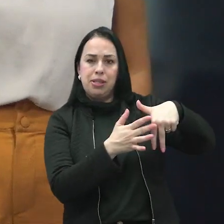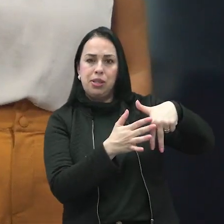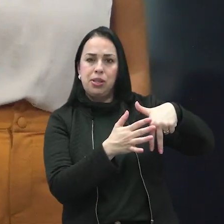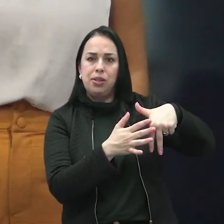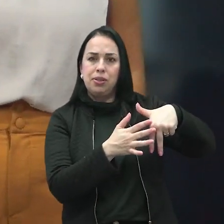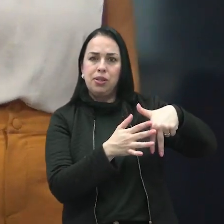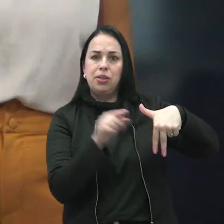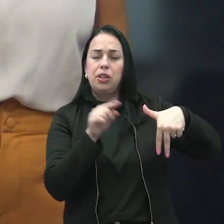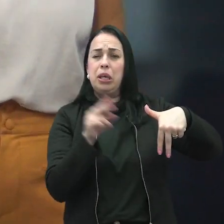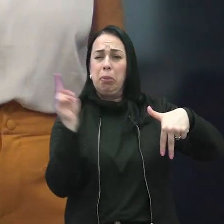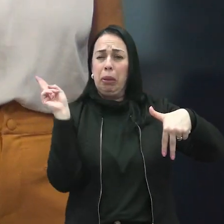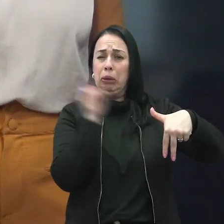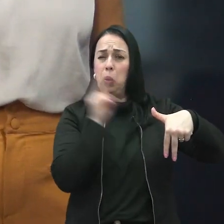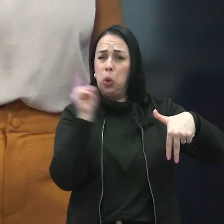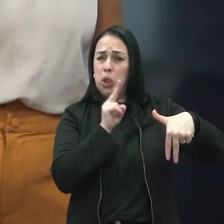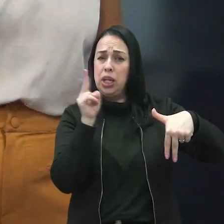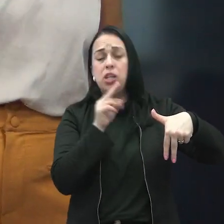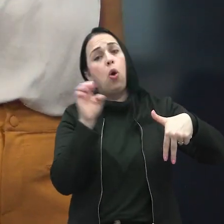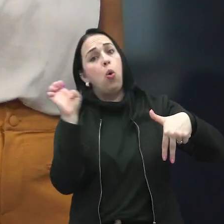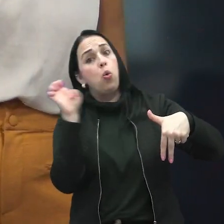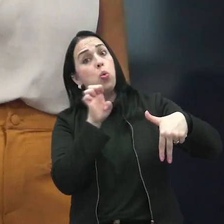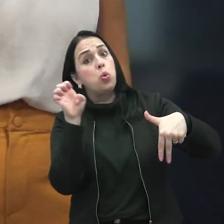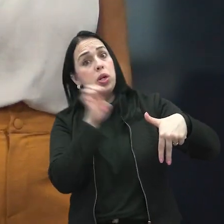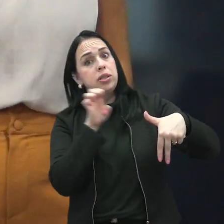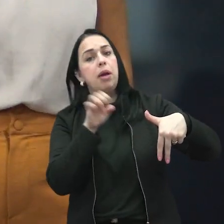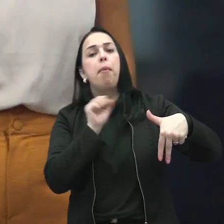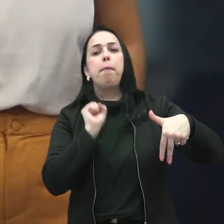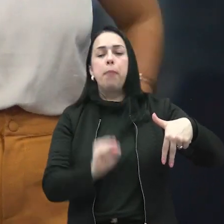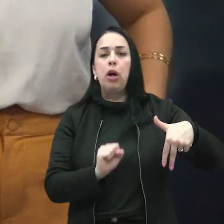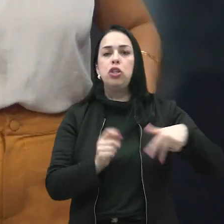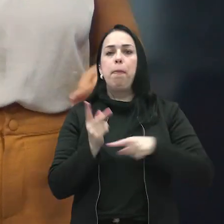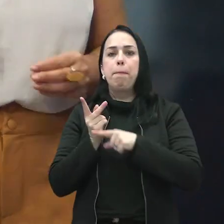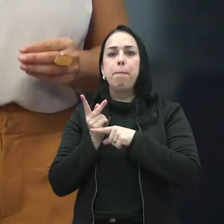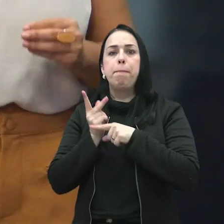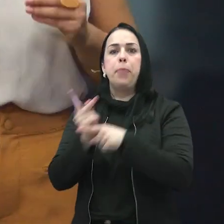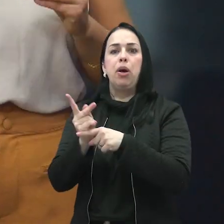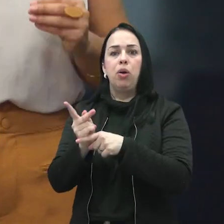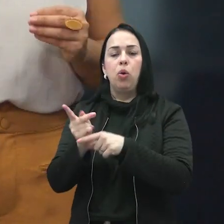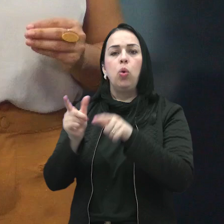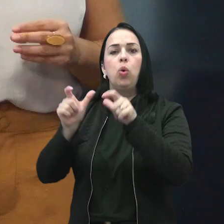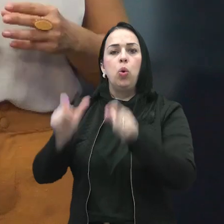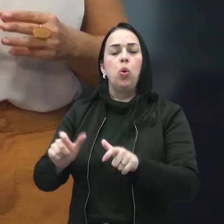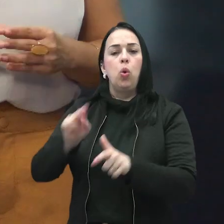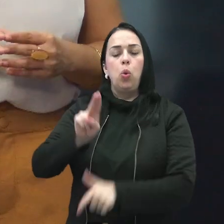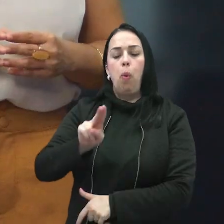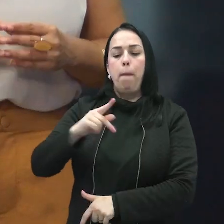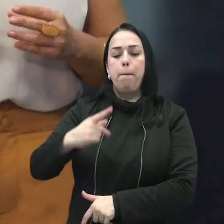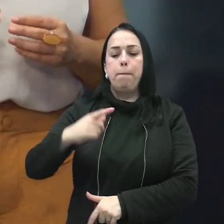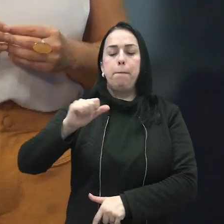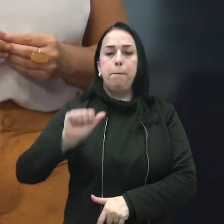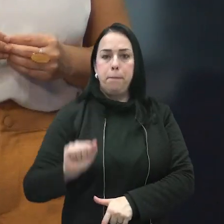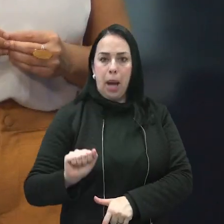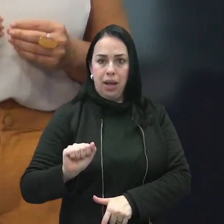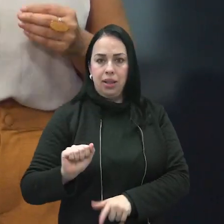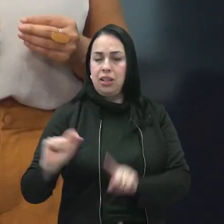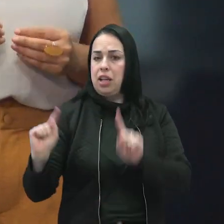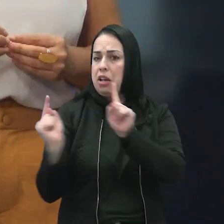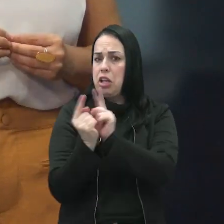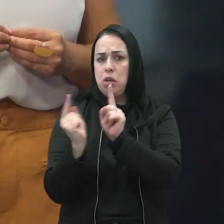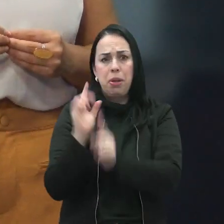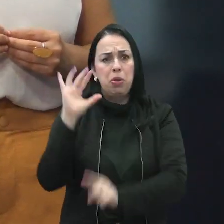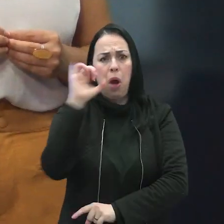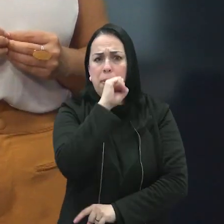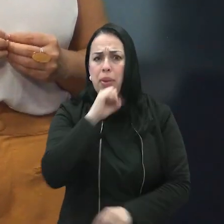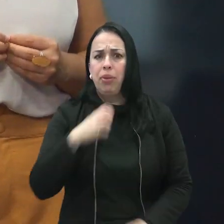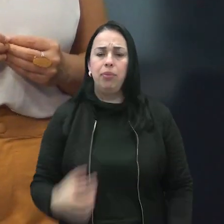os pacientes com demandas de urgência e emergência podem procurar uma UPA, Unidade de